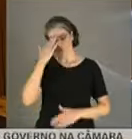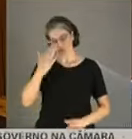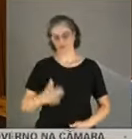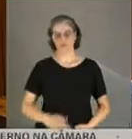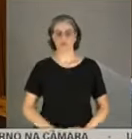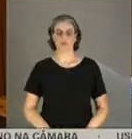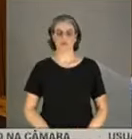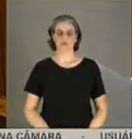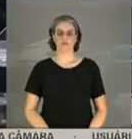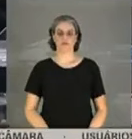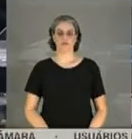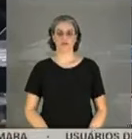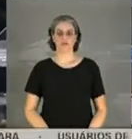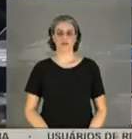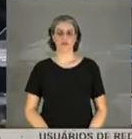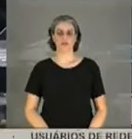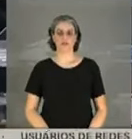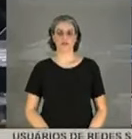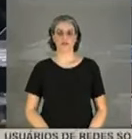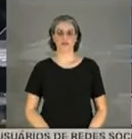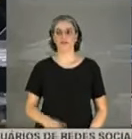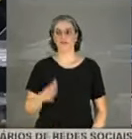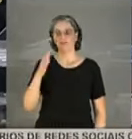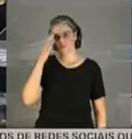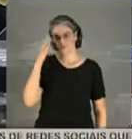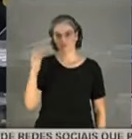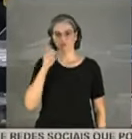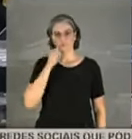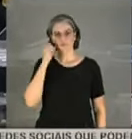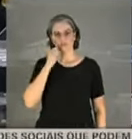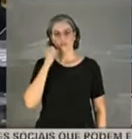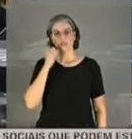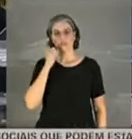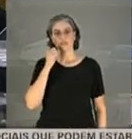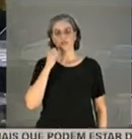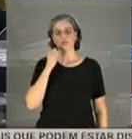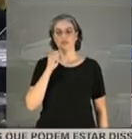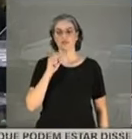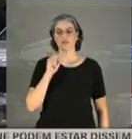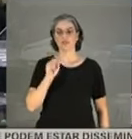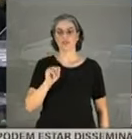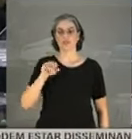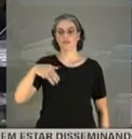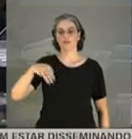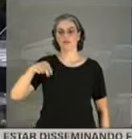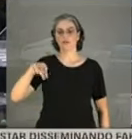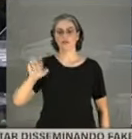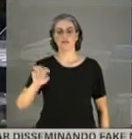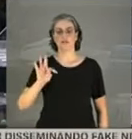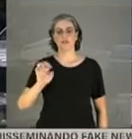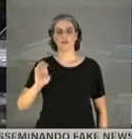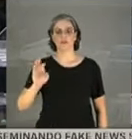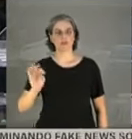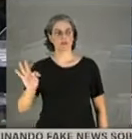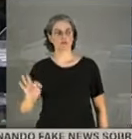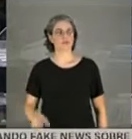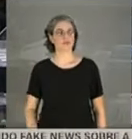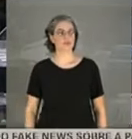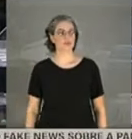obrigada. Obrigado, senadora Simone Tebet. Com a palavra... Só um segundinho, sem nenhuma